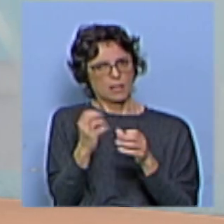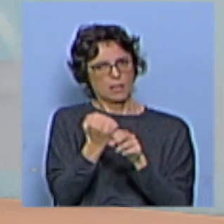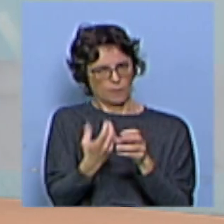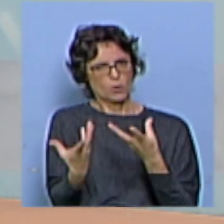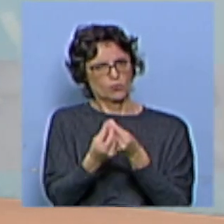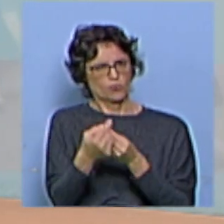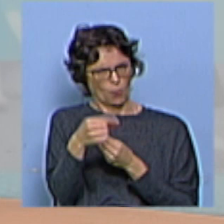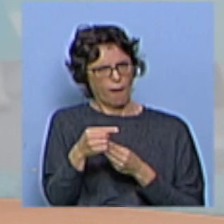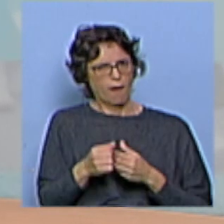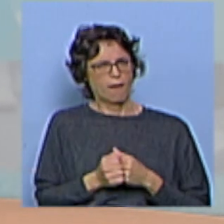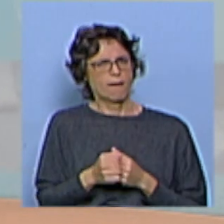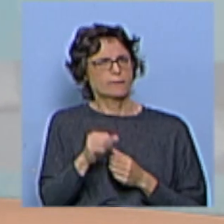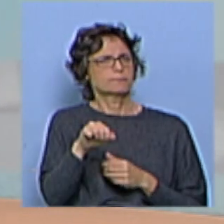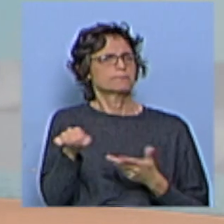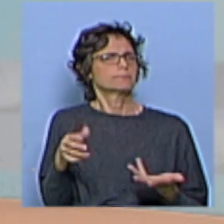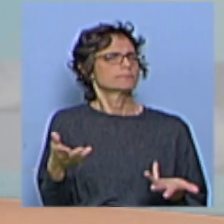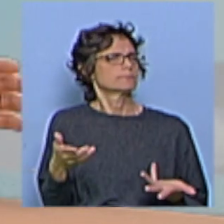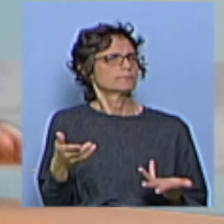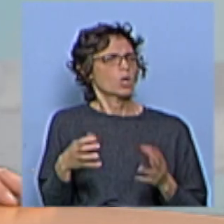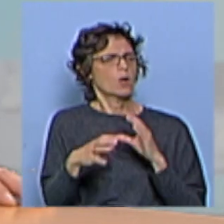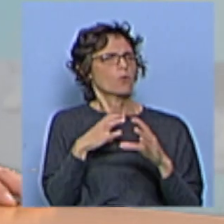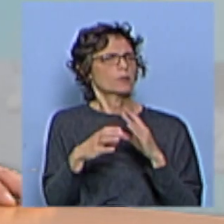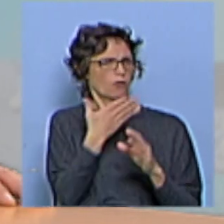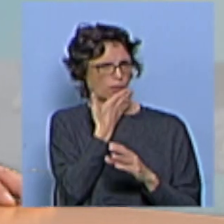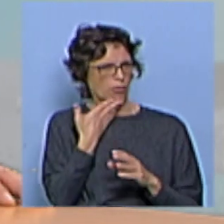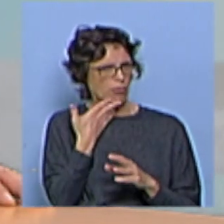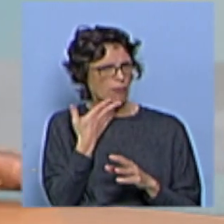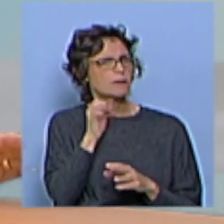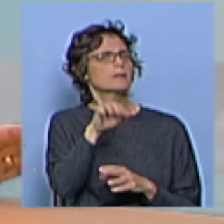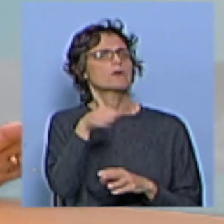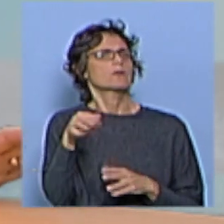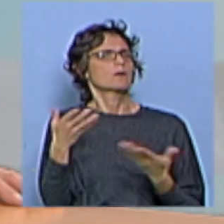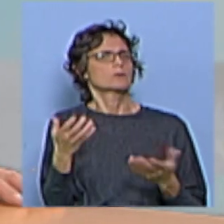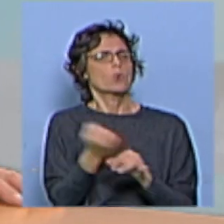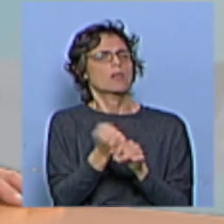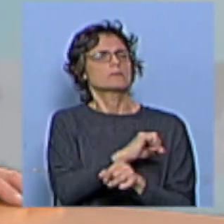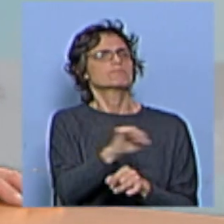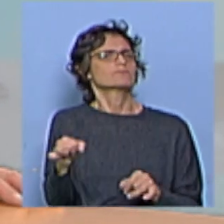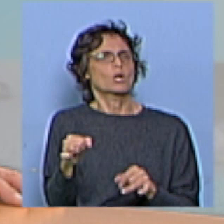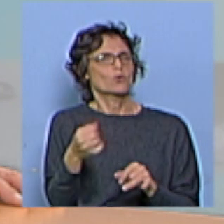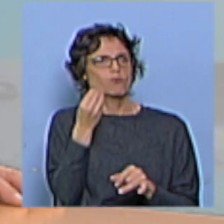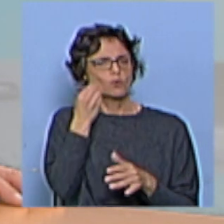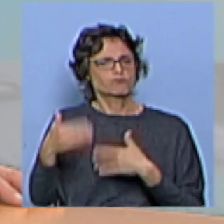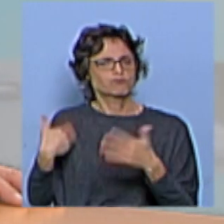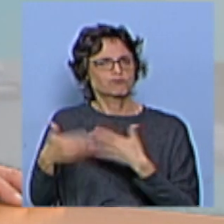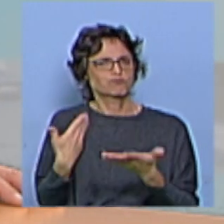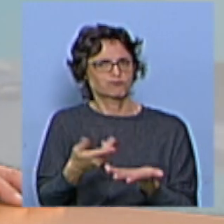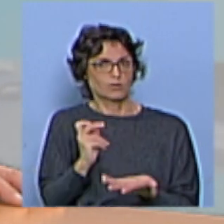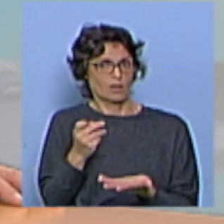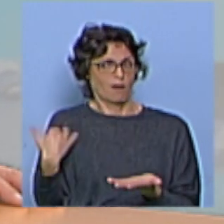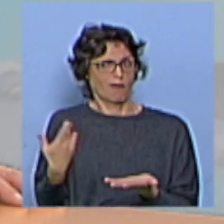vezes é difícil a comunicação, como é que tem sido este trabalho, ao fim e ao cabo, que já leva há uns anos, não é,